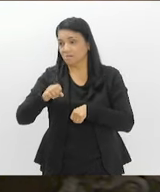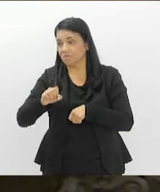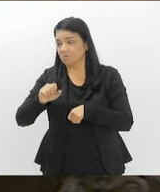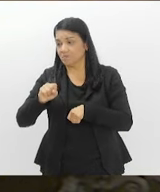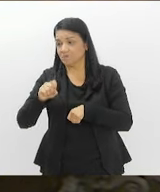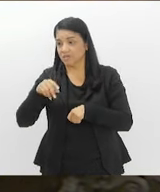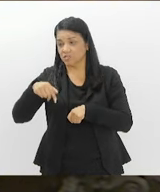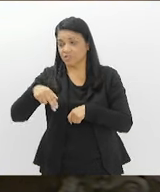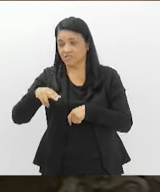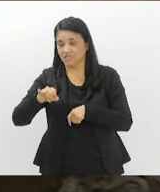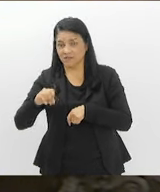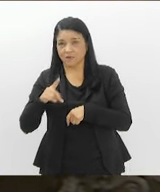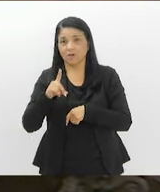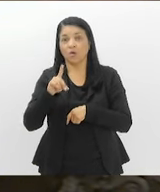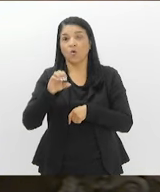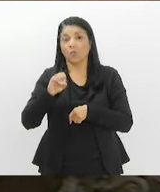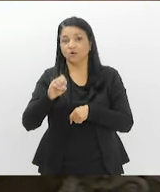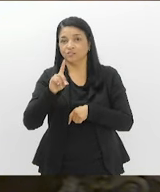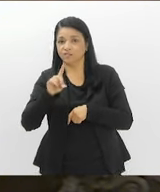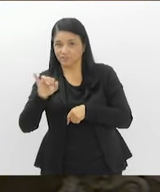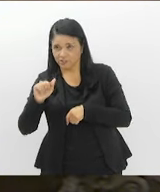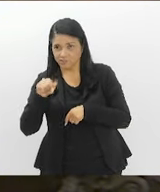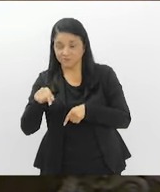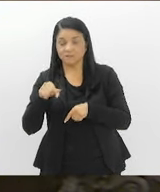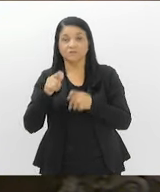Paulo, e jornalistas,